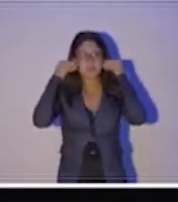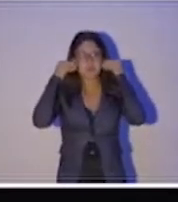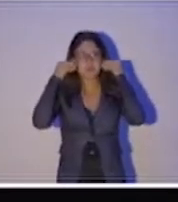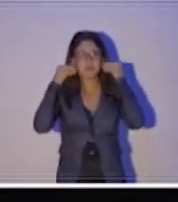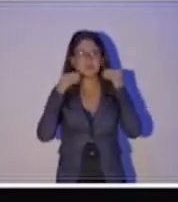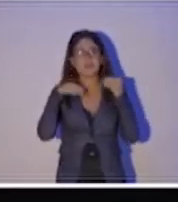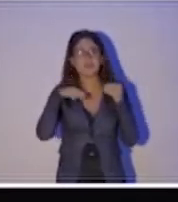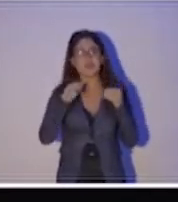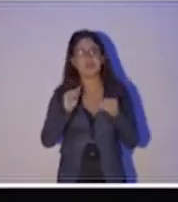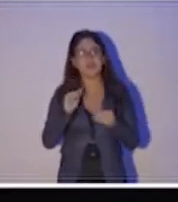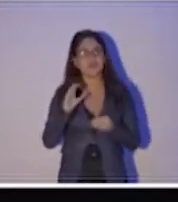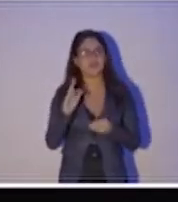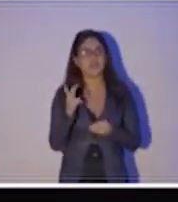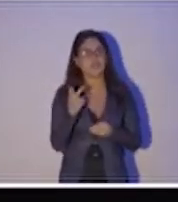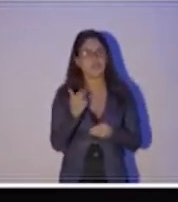Toda tarde.